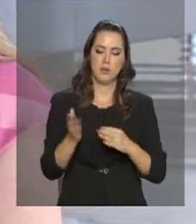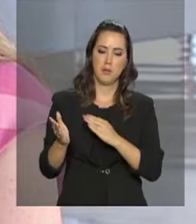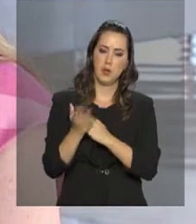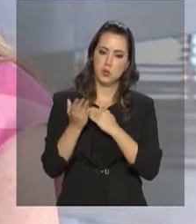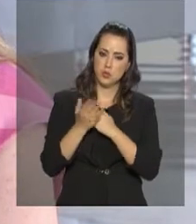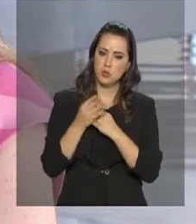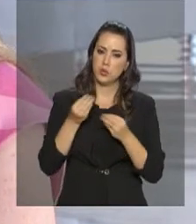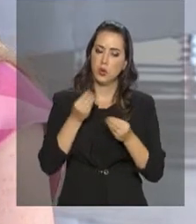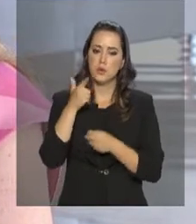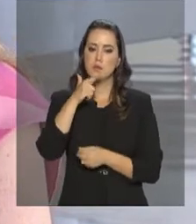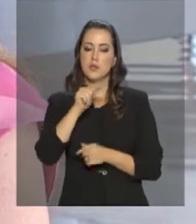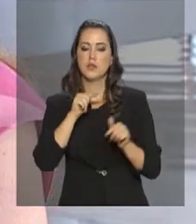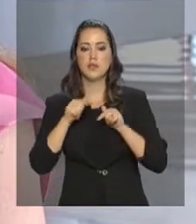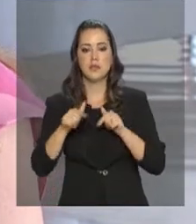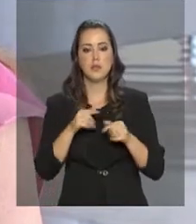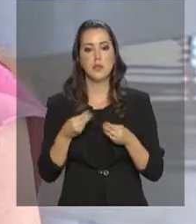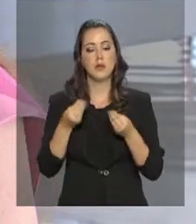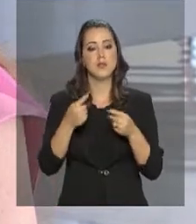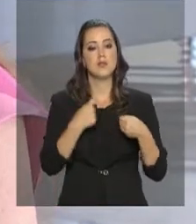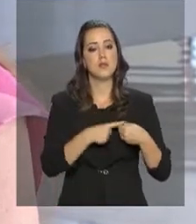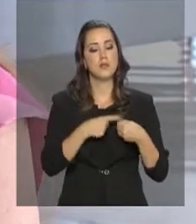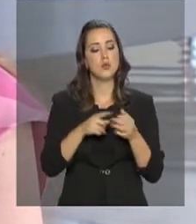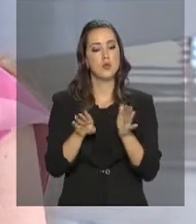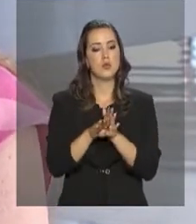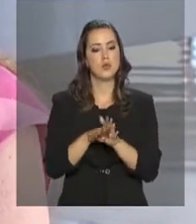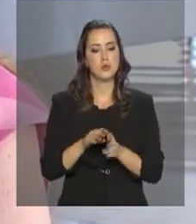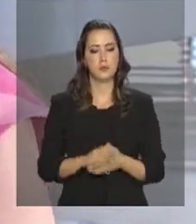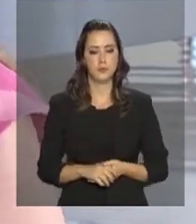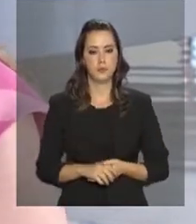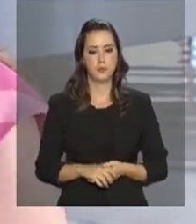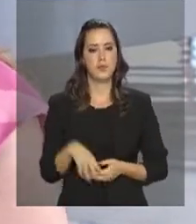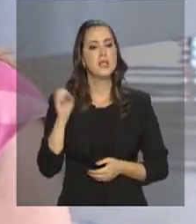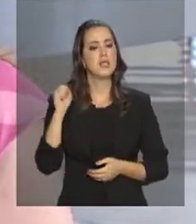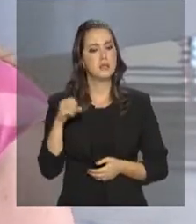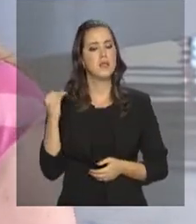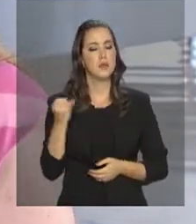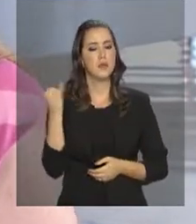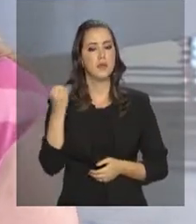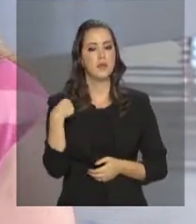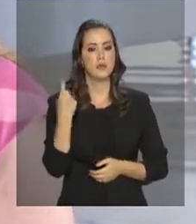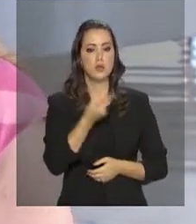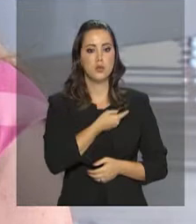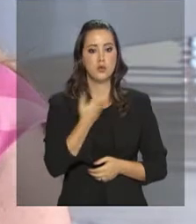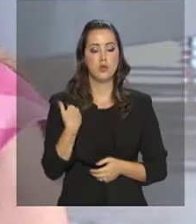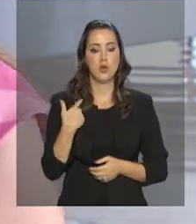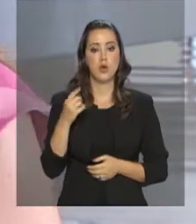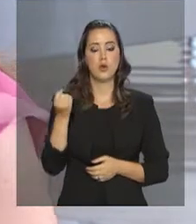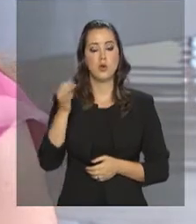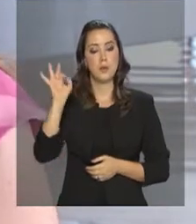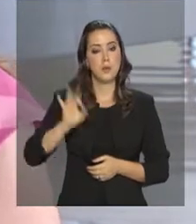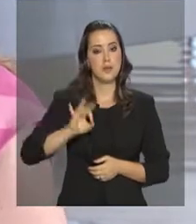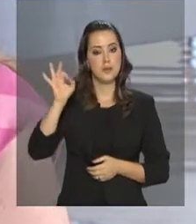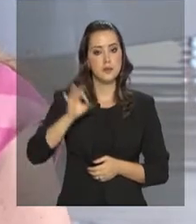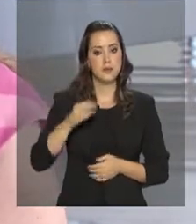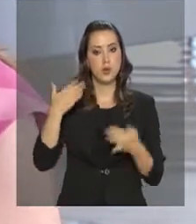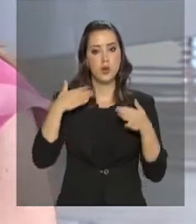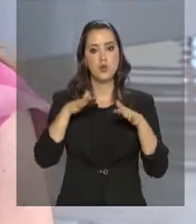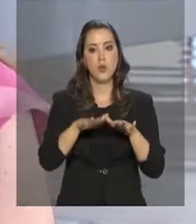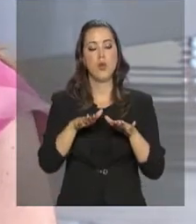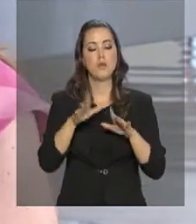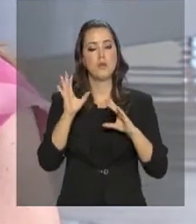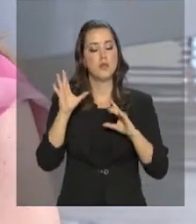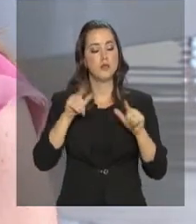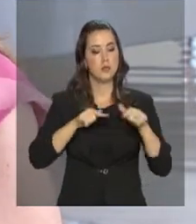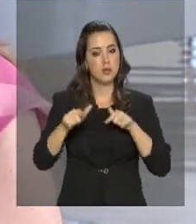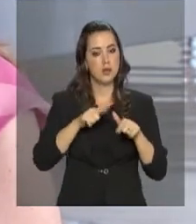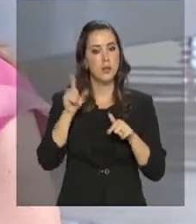ajuda para conseguir emprego nessa cidade onde eles chegam? Isso é muito importante. Nosso percentual de inserção no mercado de trabalho é bastante grande,